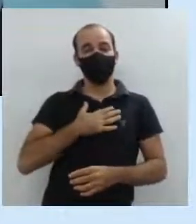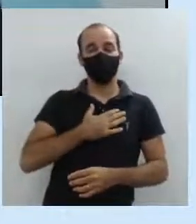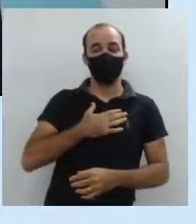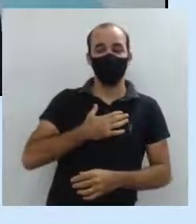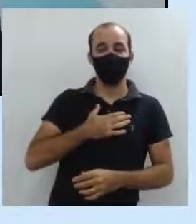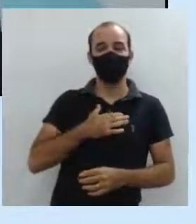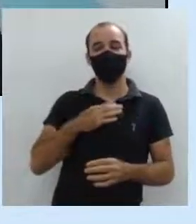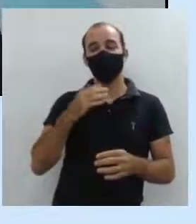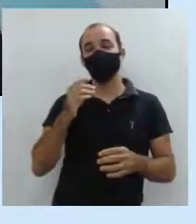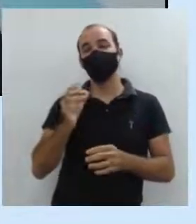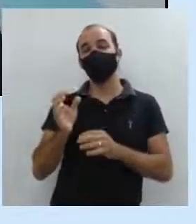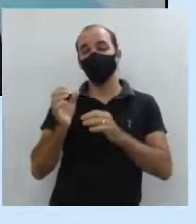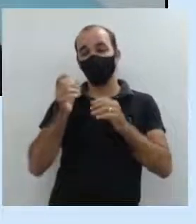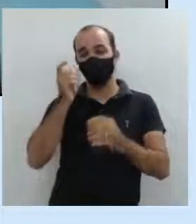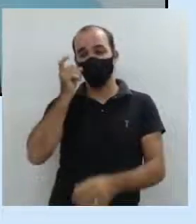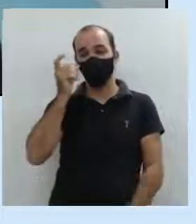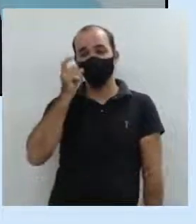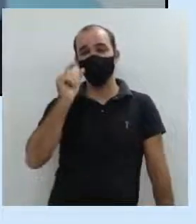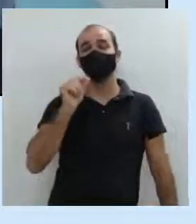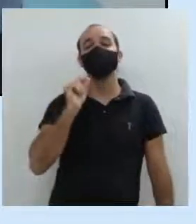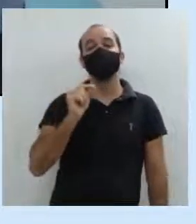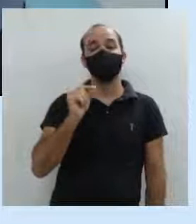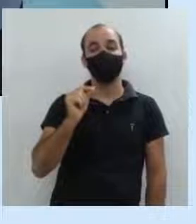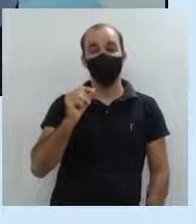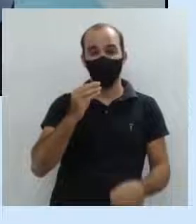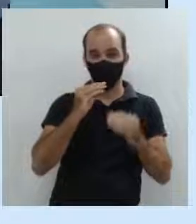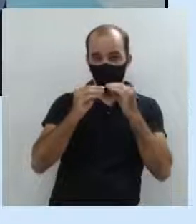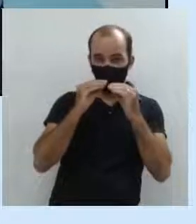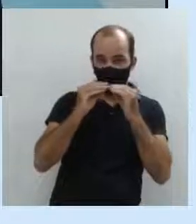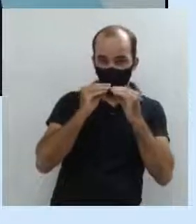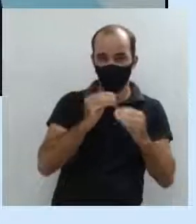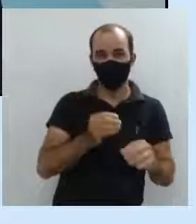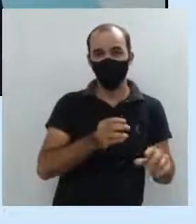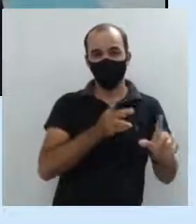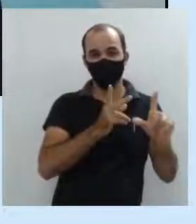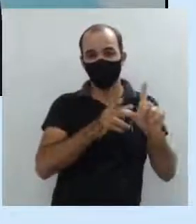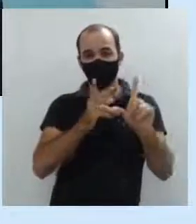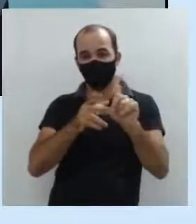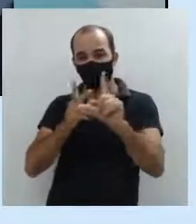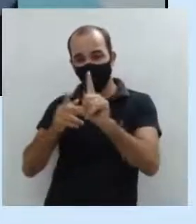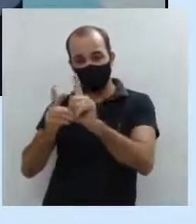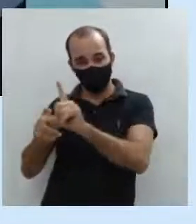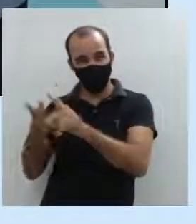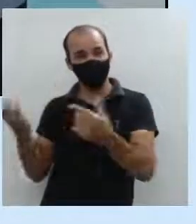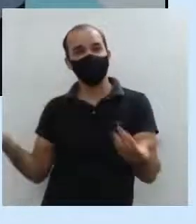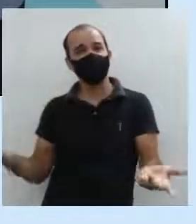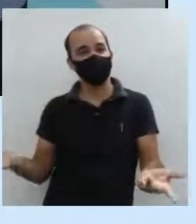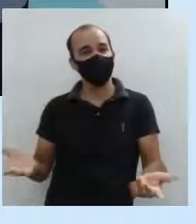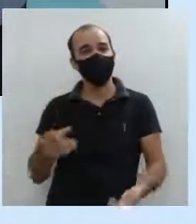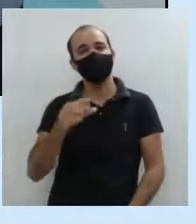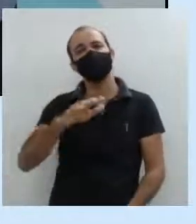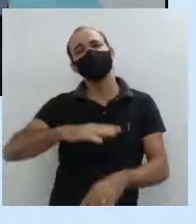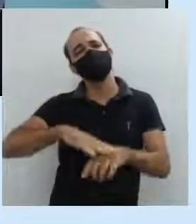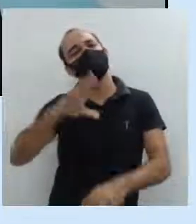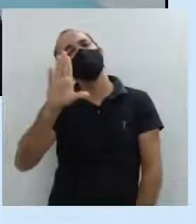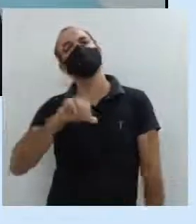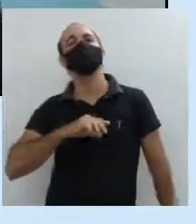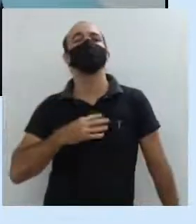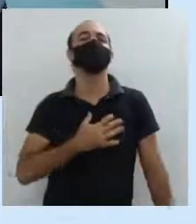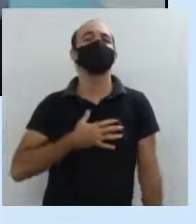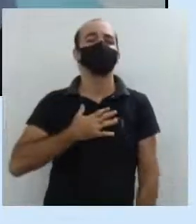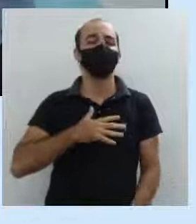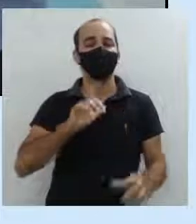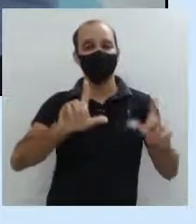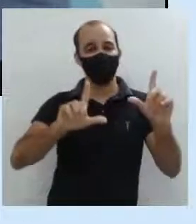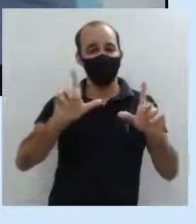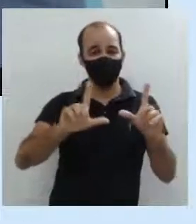favorito? Talvez uma série. Alguns gostam ali de novelas, de filmes. Você vai lá